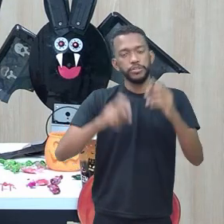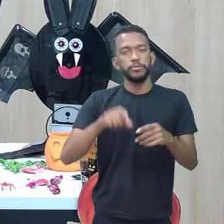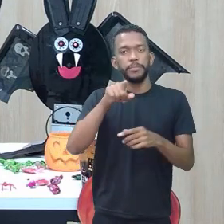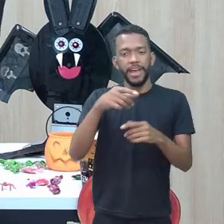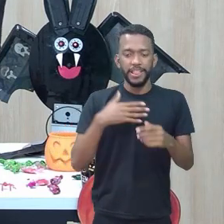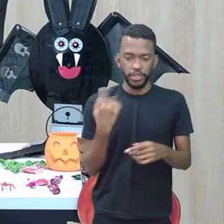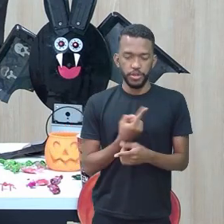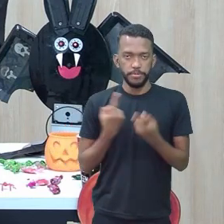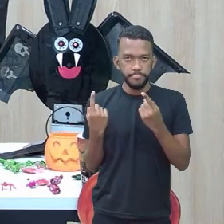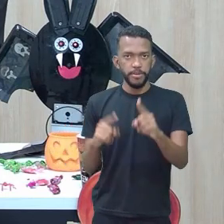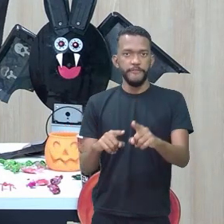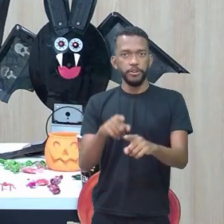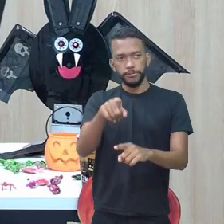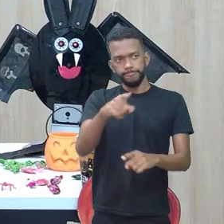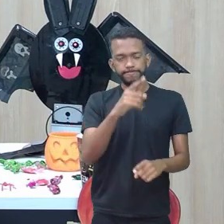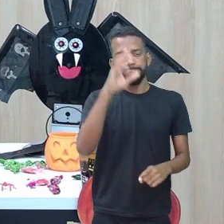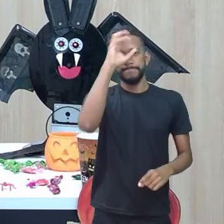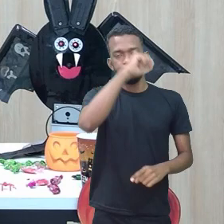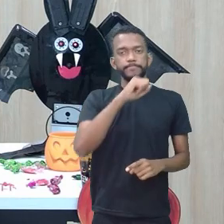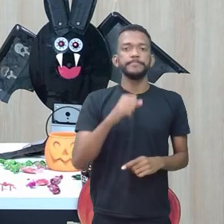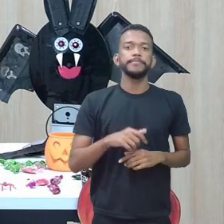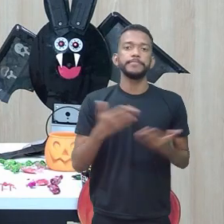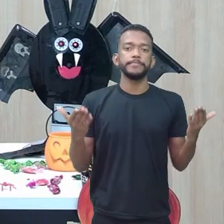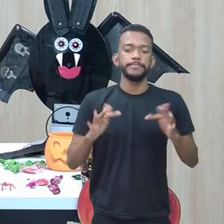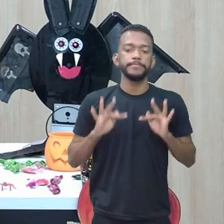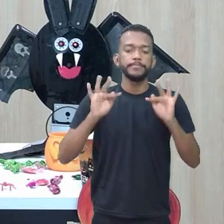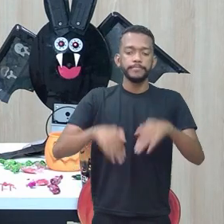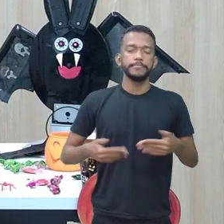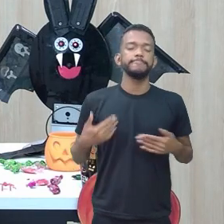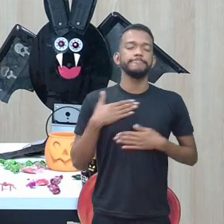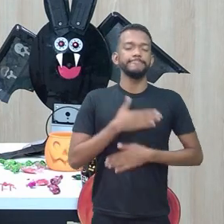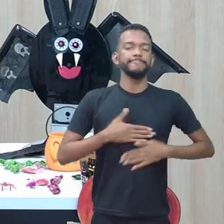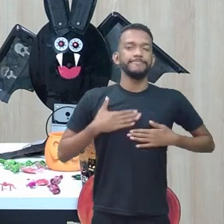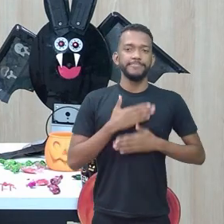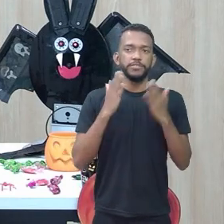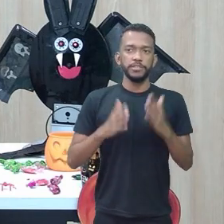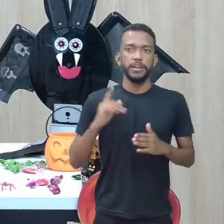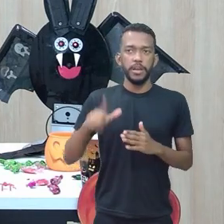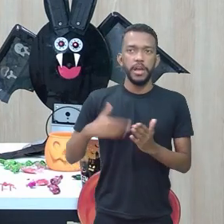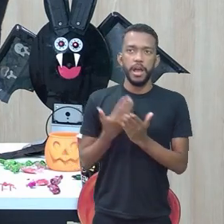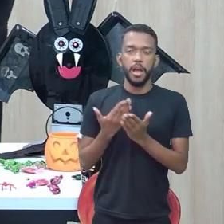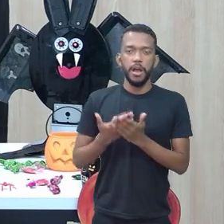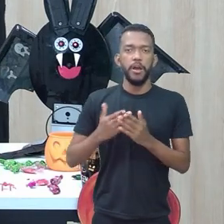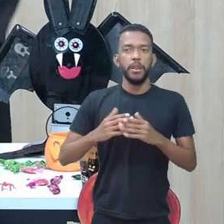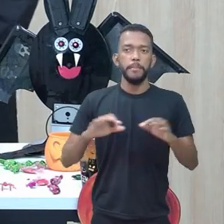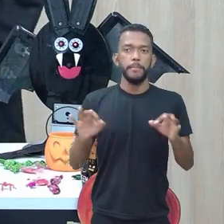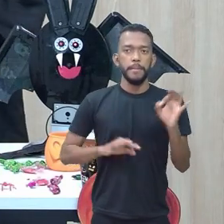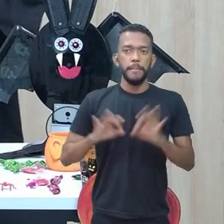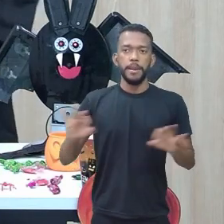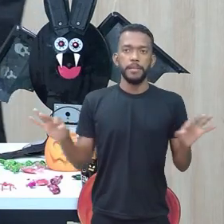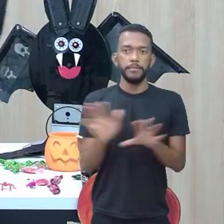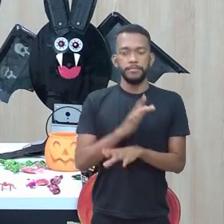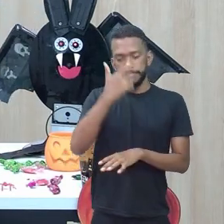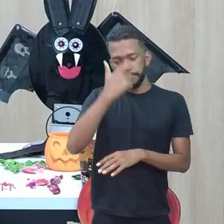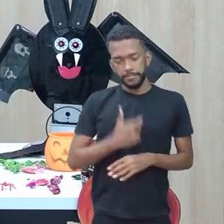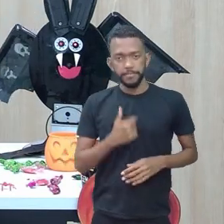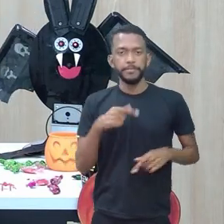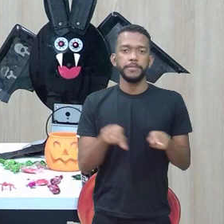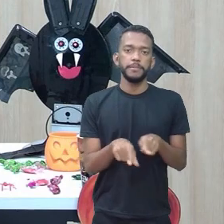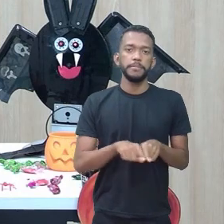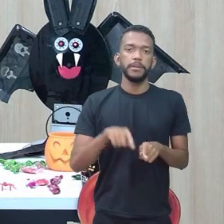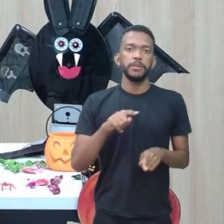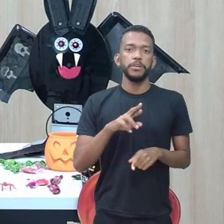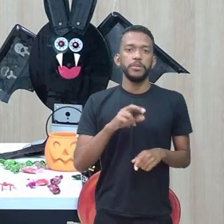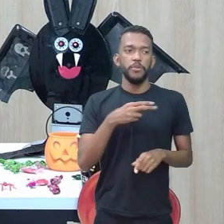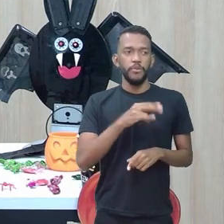provocação nossa aqui, tá? Nós ficamos por aqui com muito gosto. Lembre que essa aula foi preparada com muito carinho por mim, professor Rony Monteiro, e